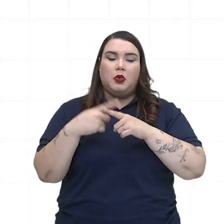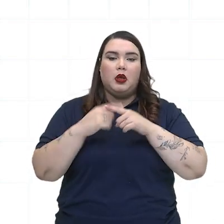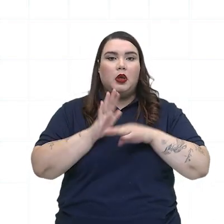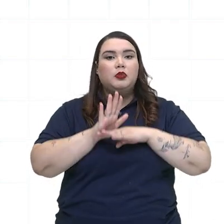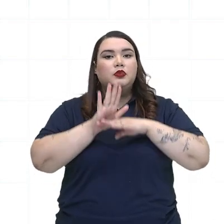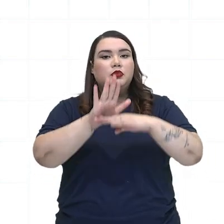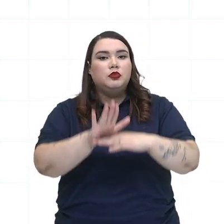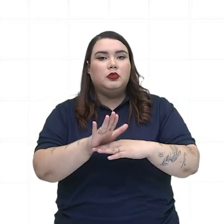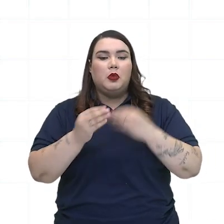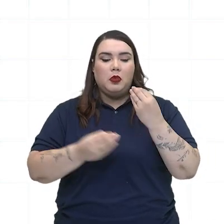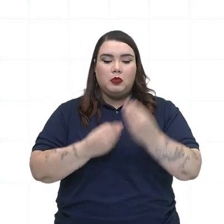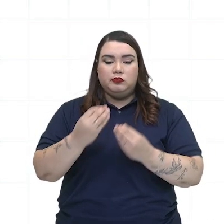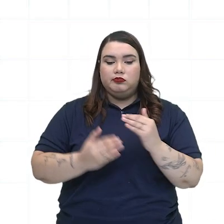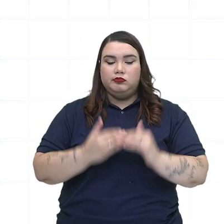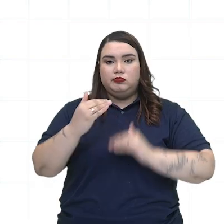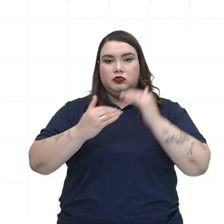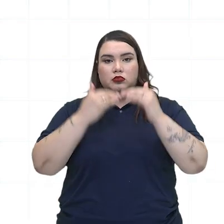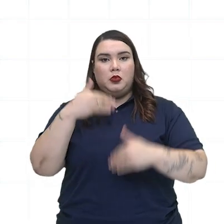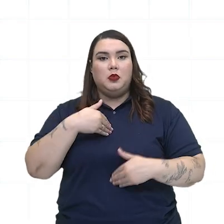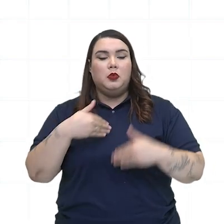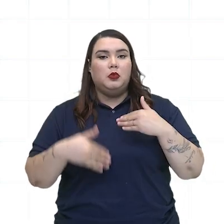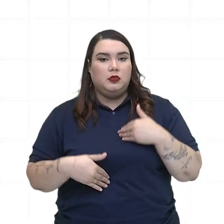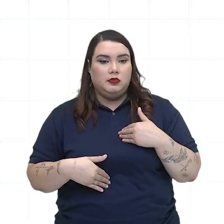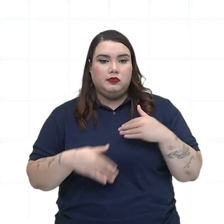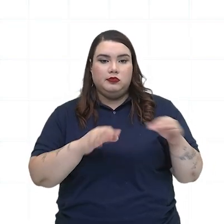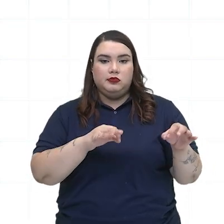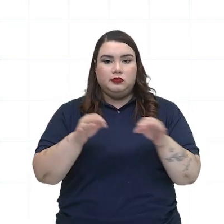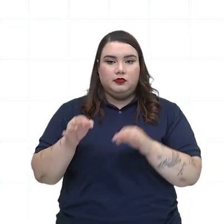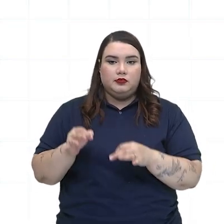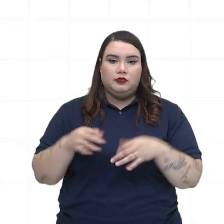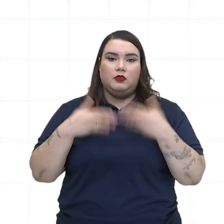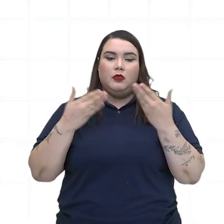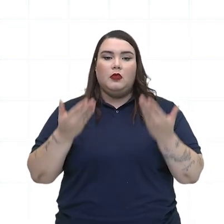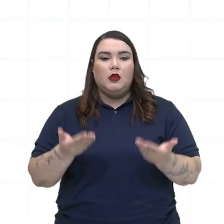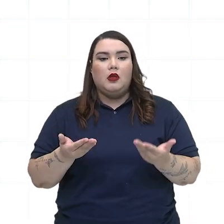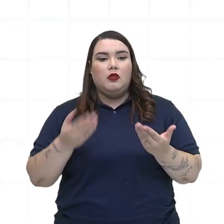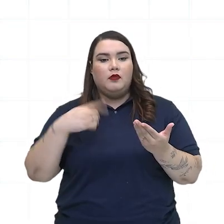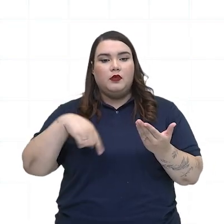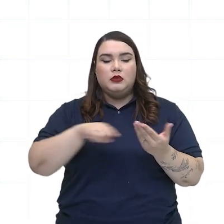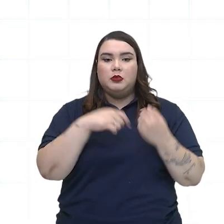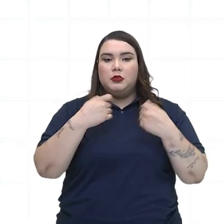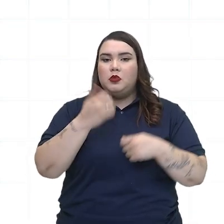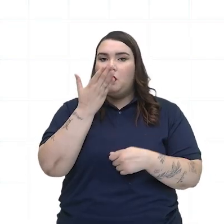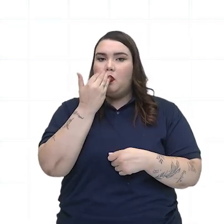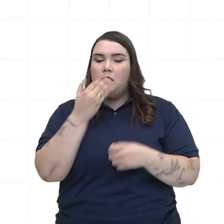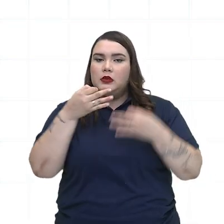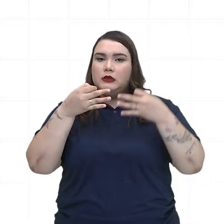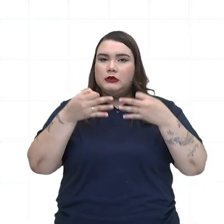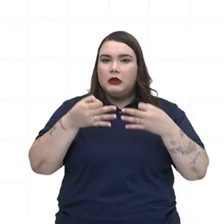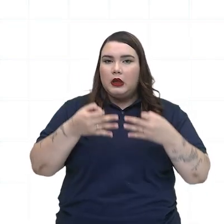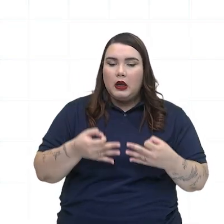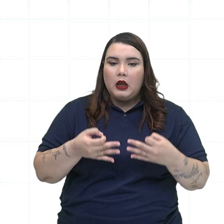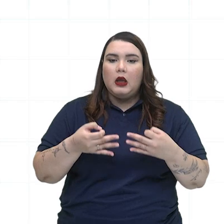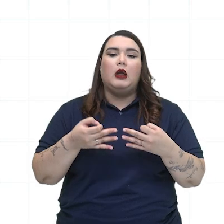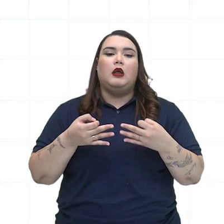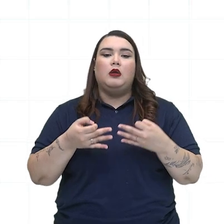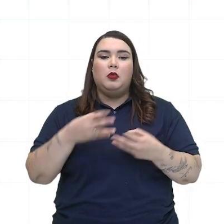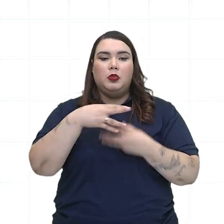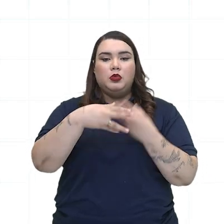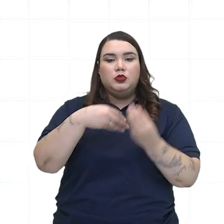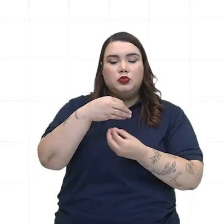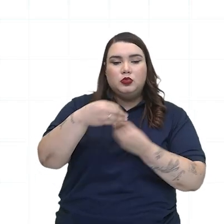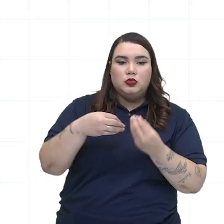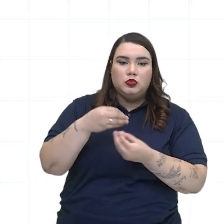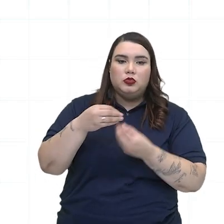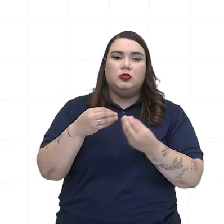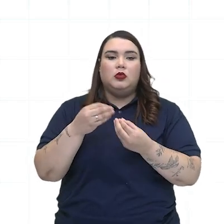do nosso corpo. Então, façam refeições de forma balanceada, misturando ali sempre os